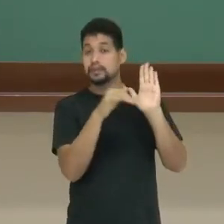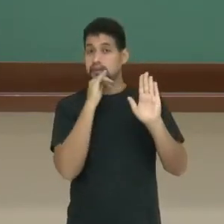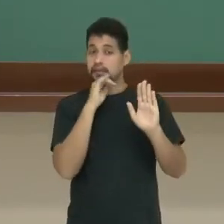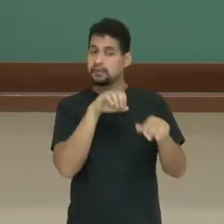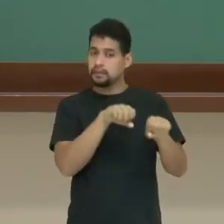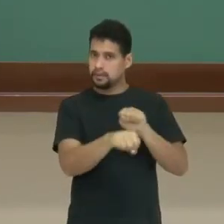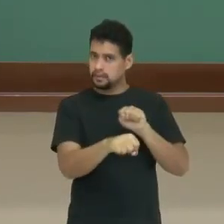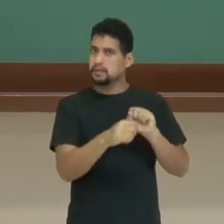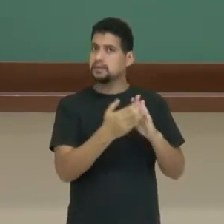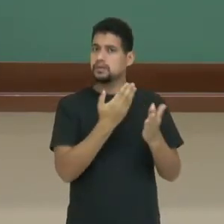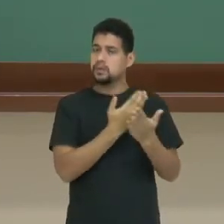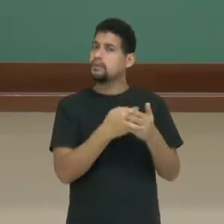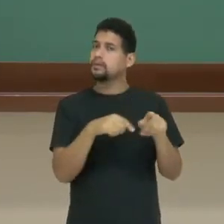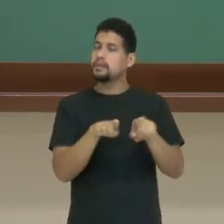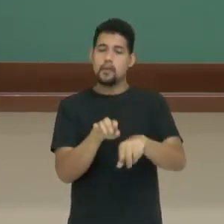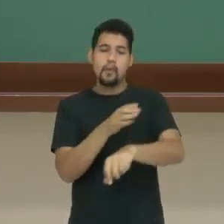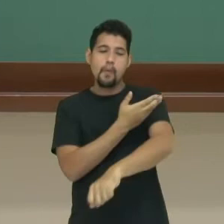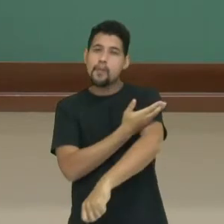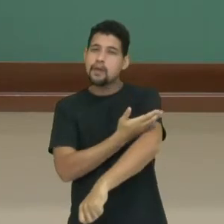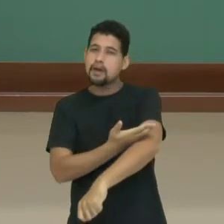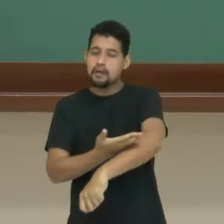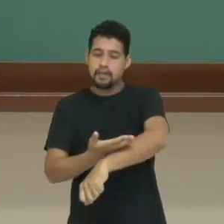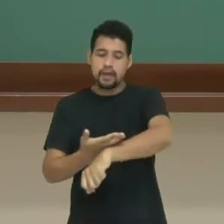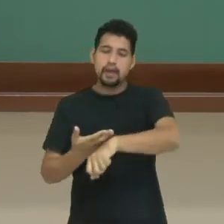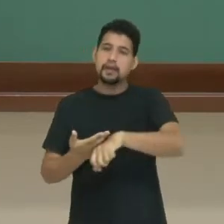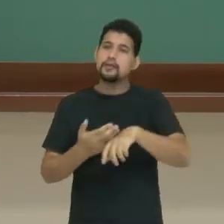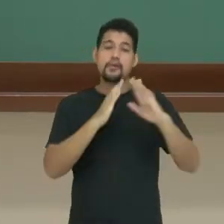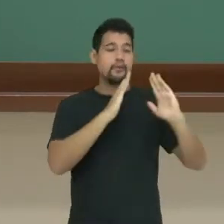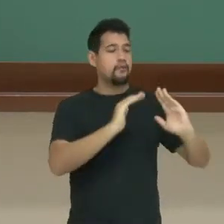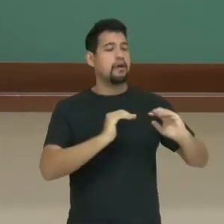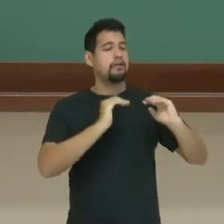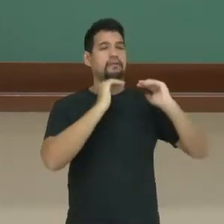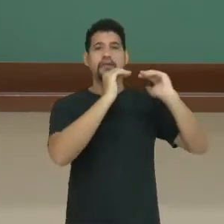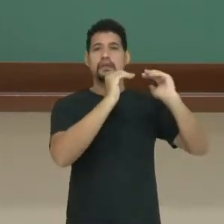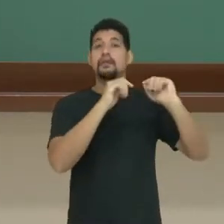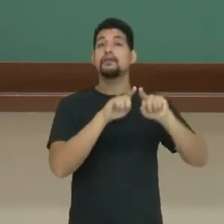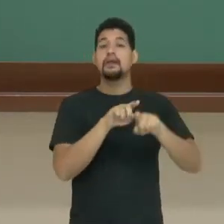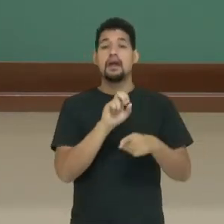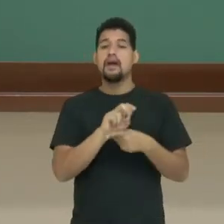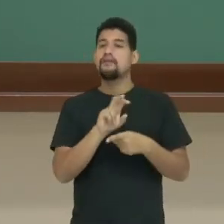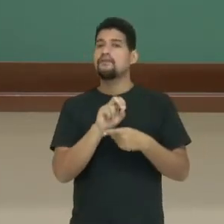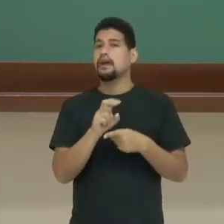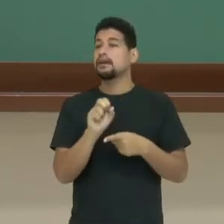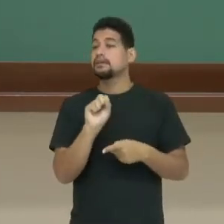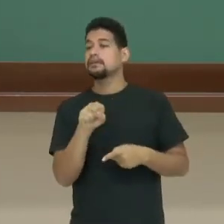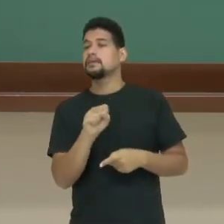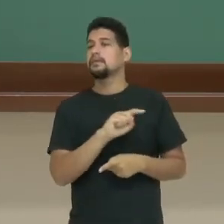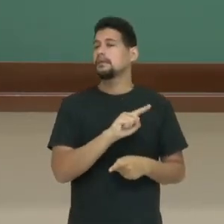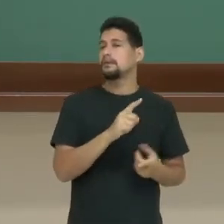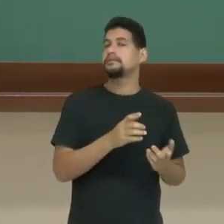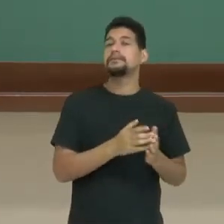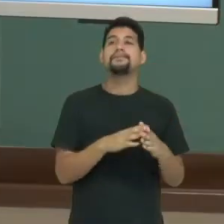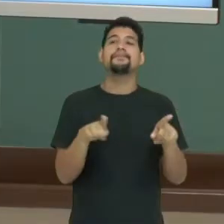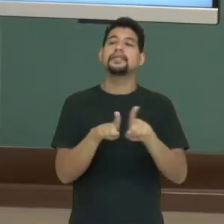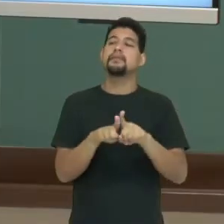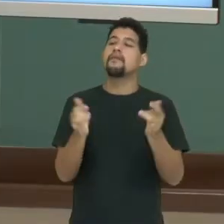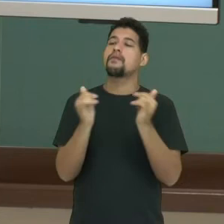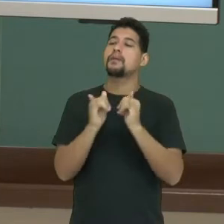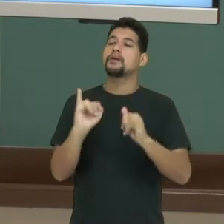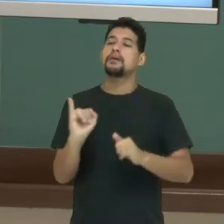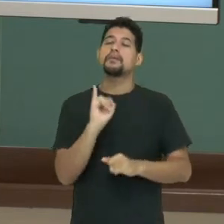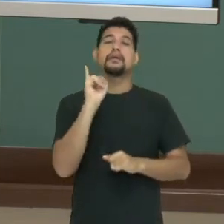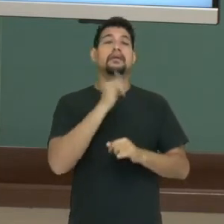escolares quanto comportamentais, que qualificam ele para a vaga ou não. Outra informação,